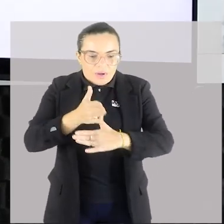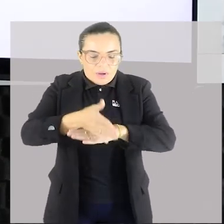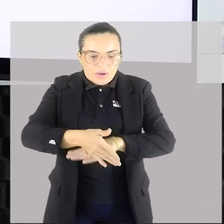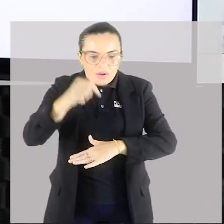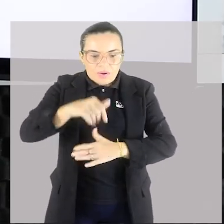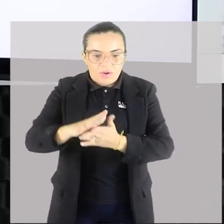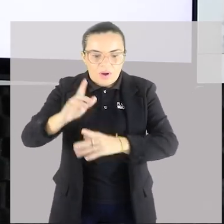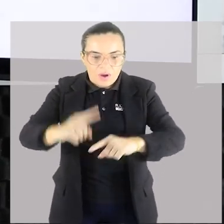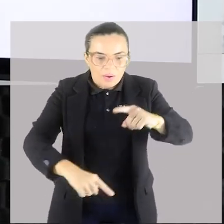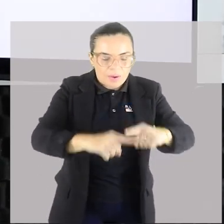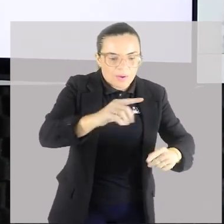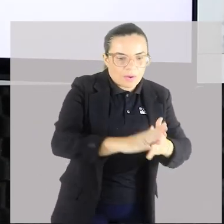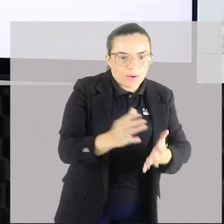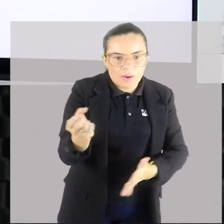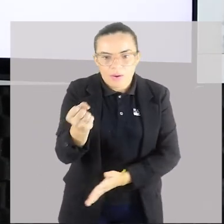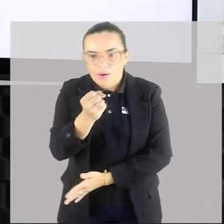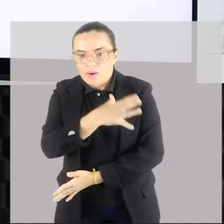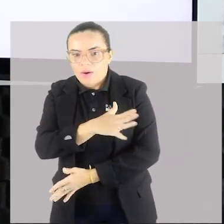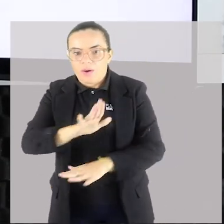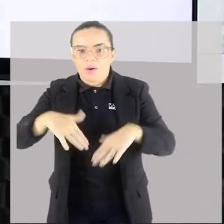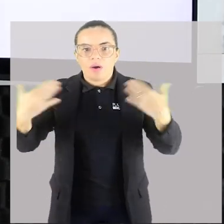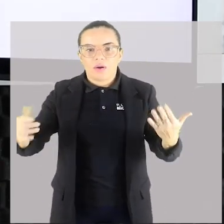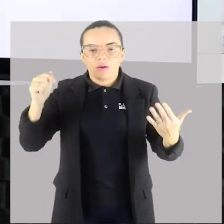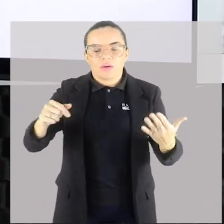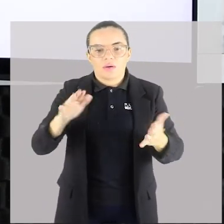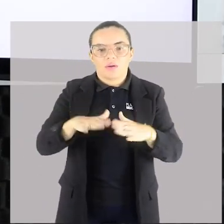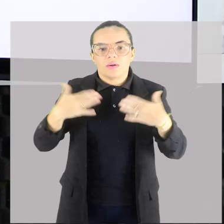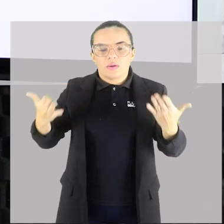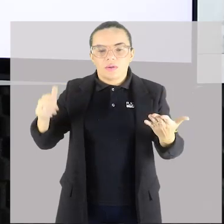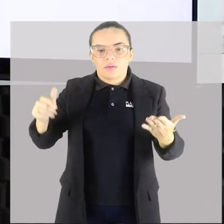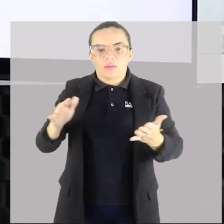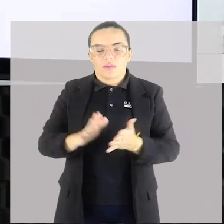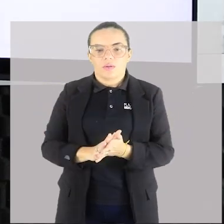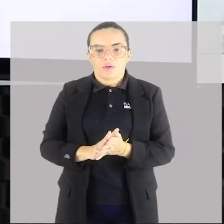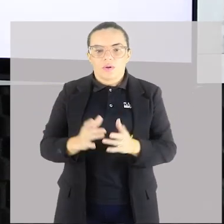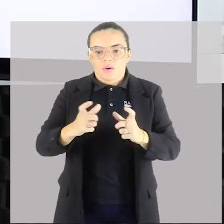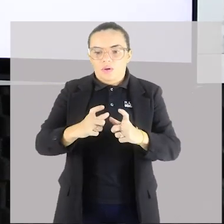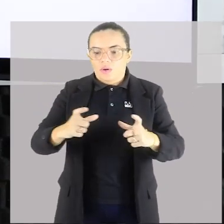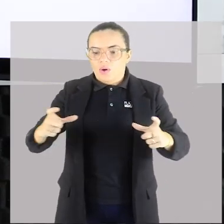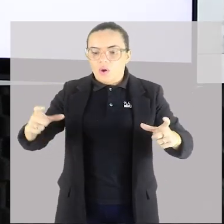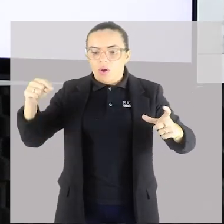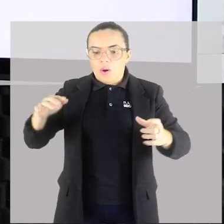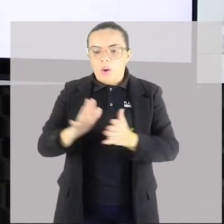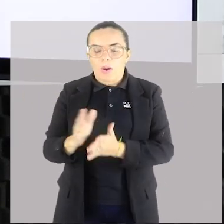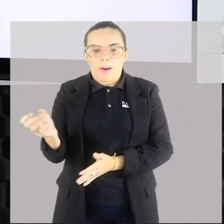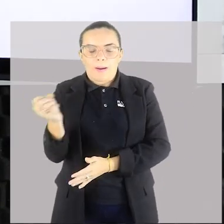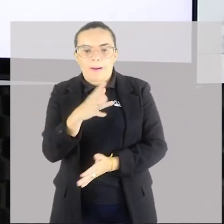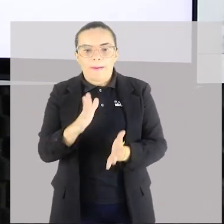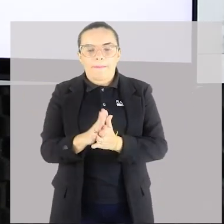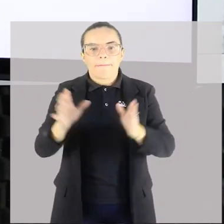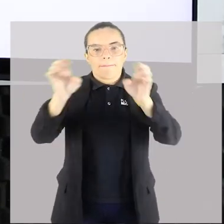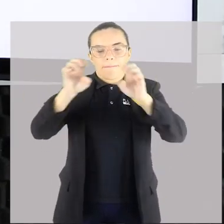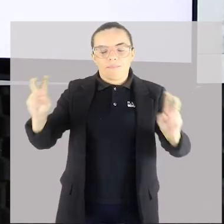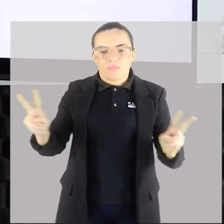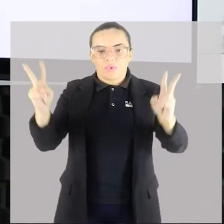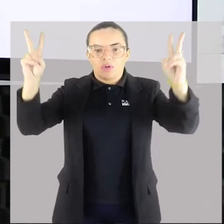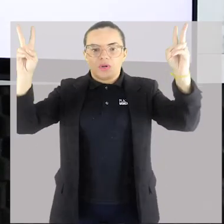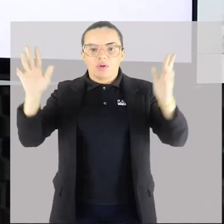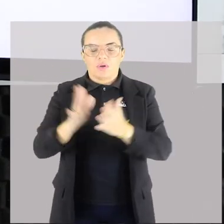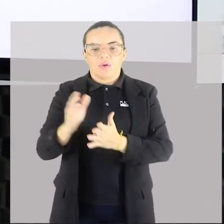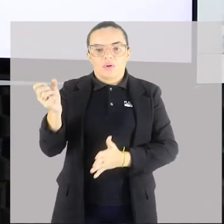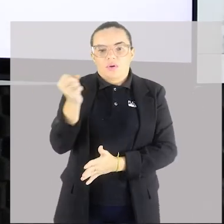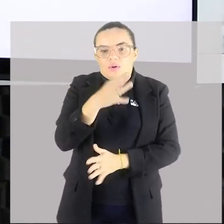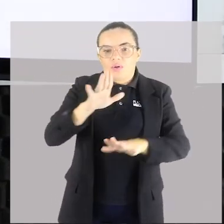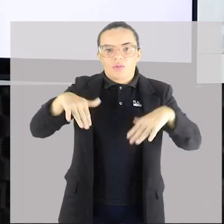coloca elementos novos, o Capra no caso, ele vai dimensionando novas situações, novos valores e novas estruturas.